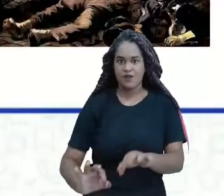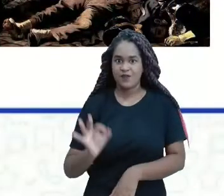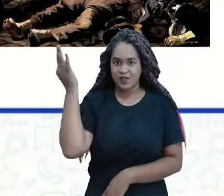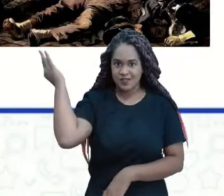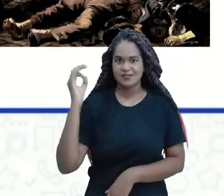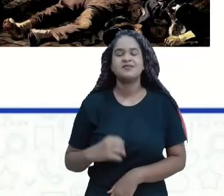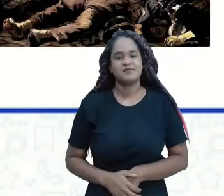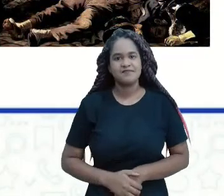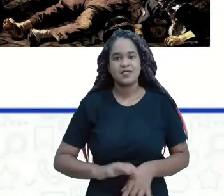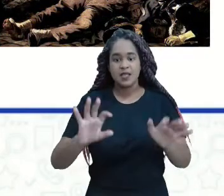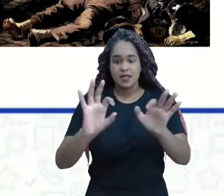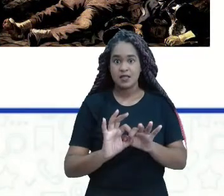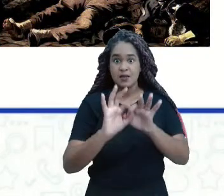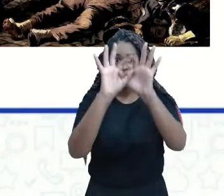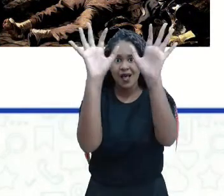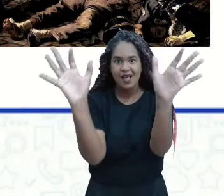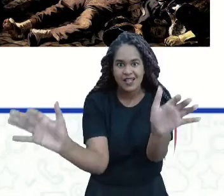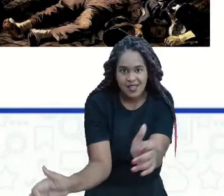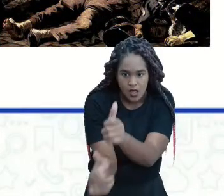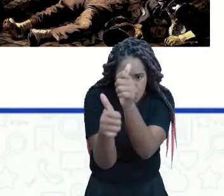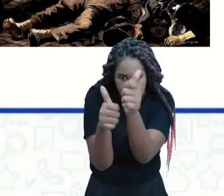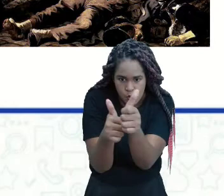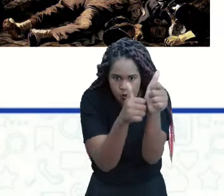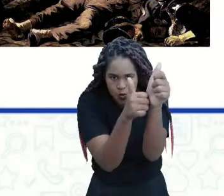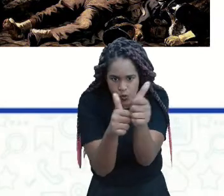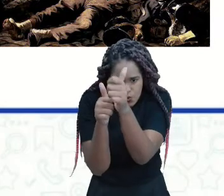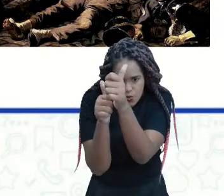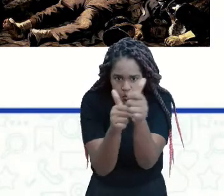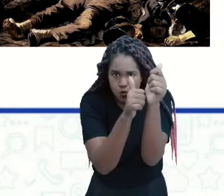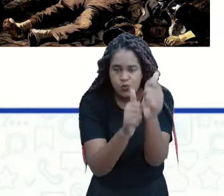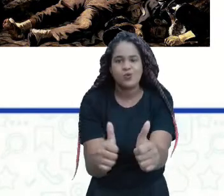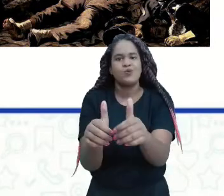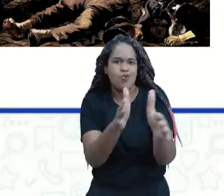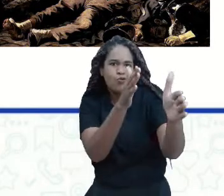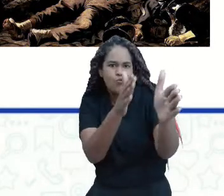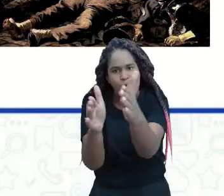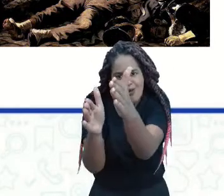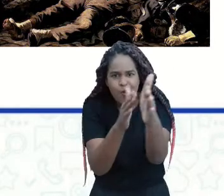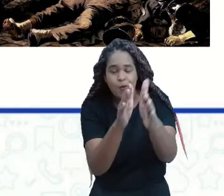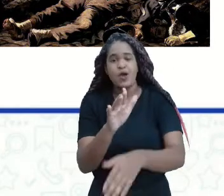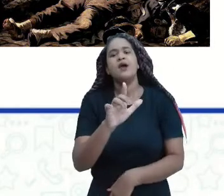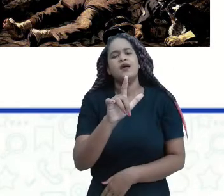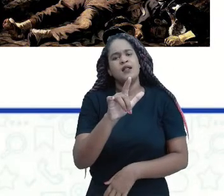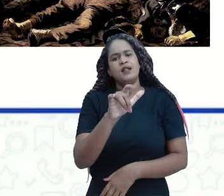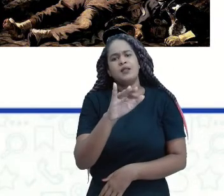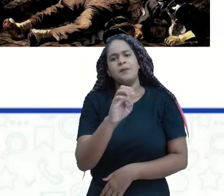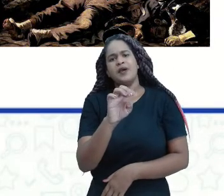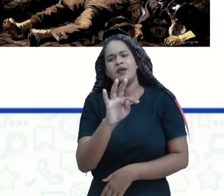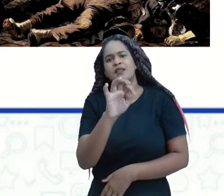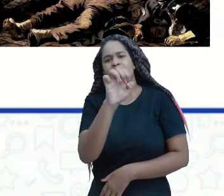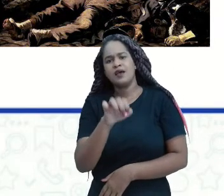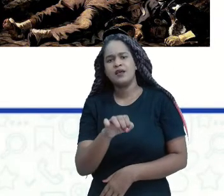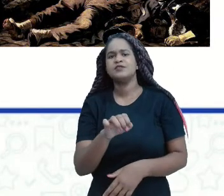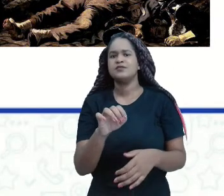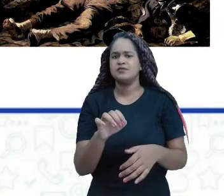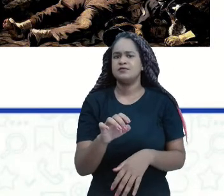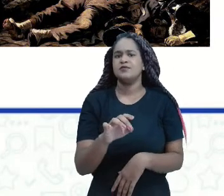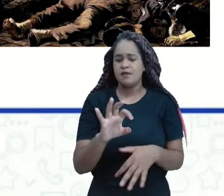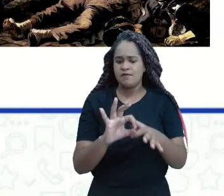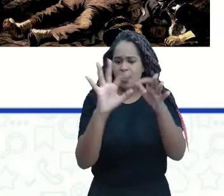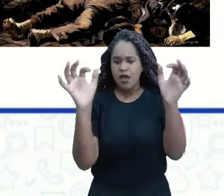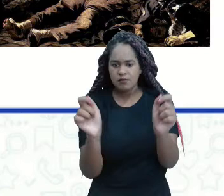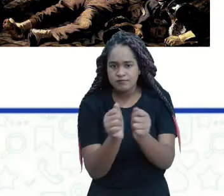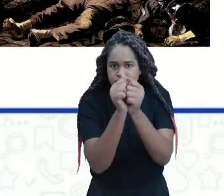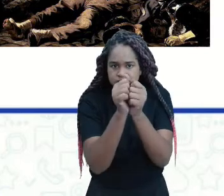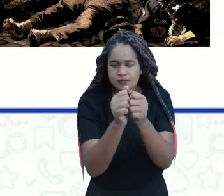a liberdade guiando o povo. A liberdade é um dos ideais, né, do liberté, égalité, fraternité, que eram os ideais da